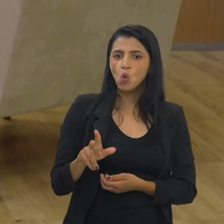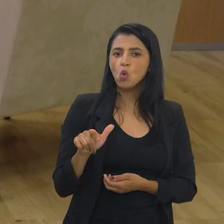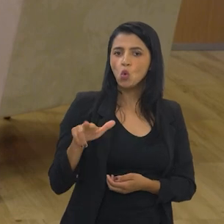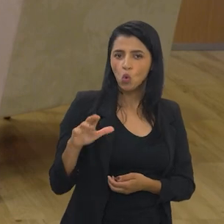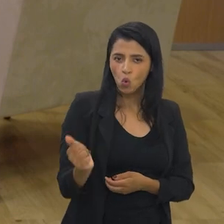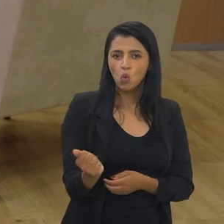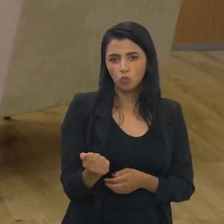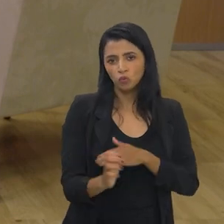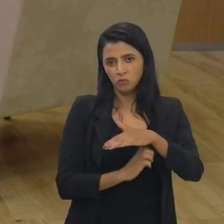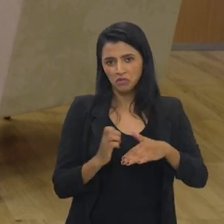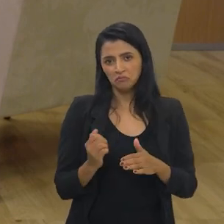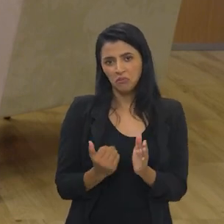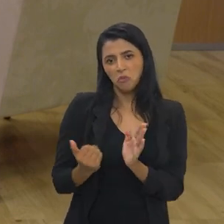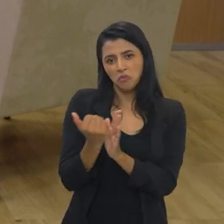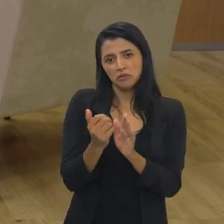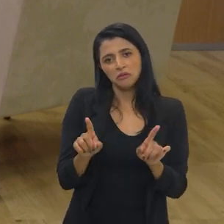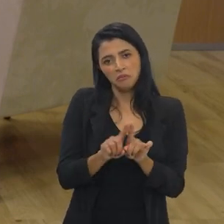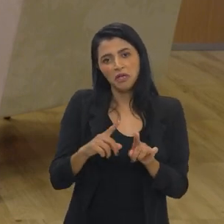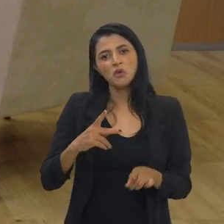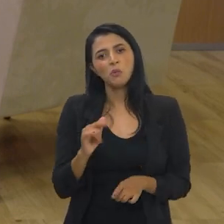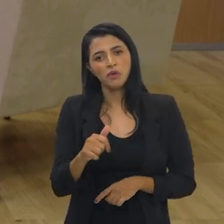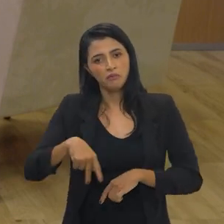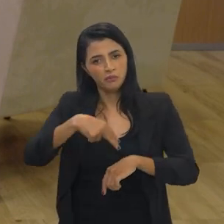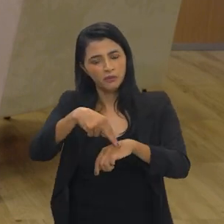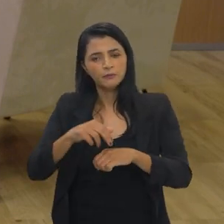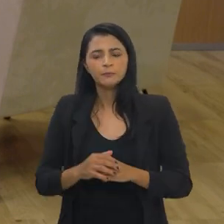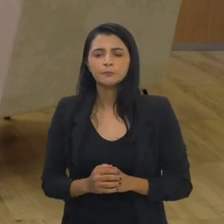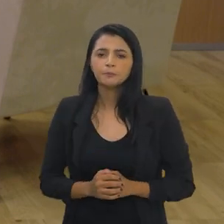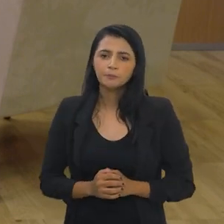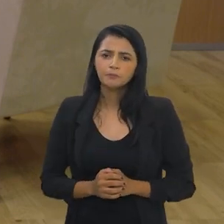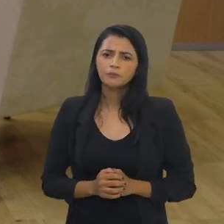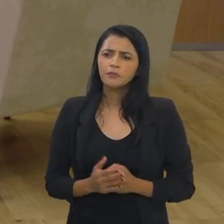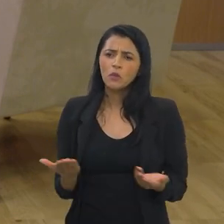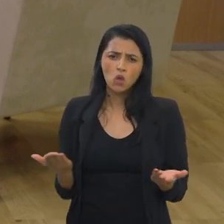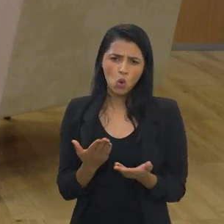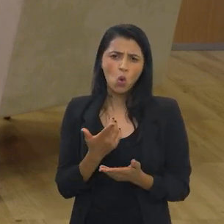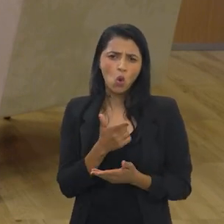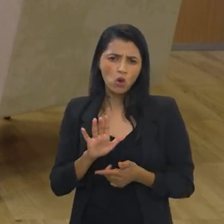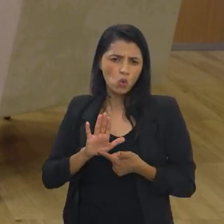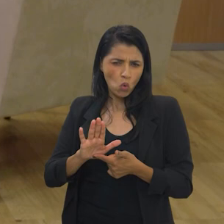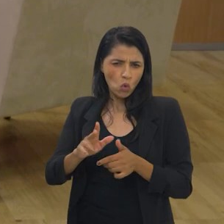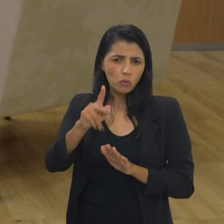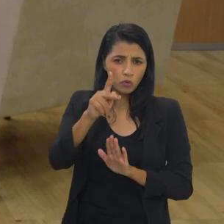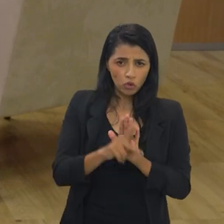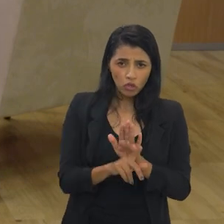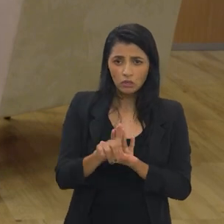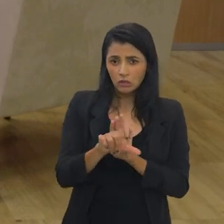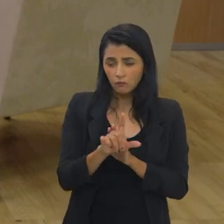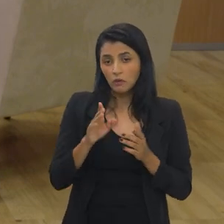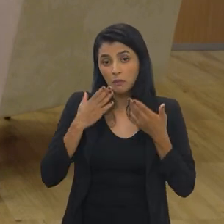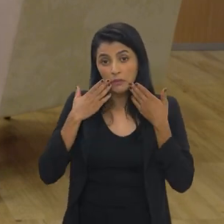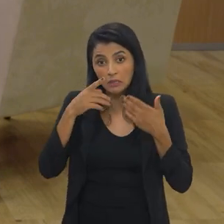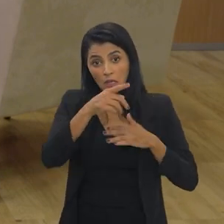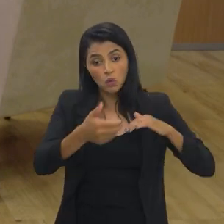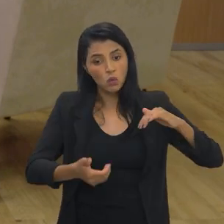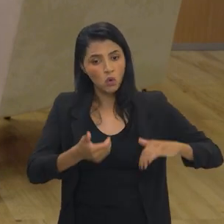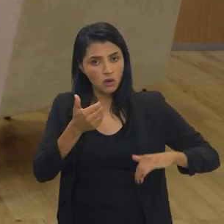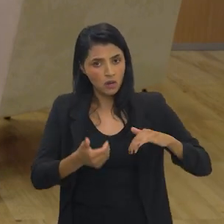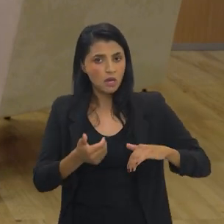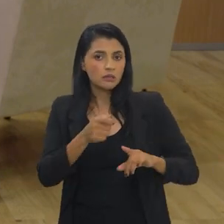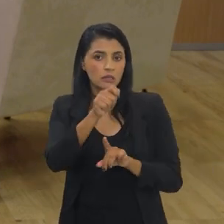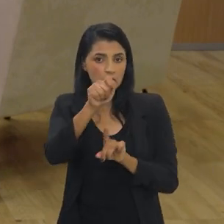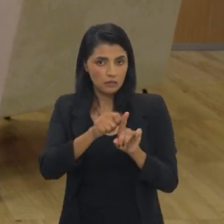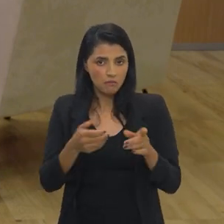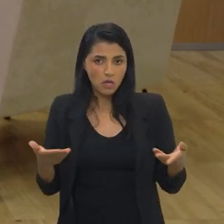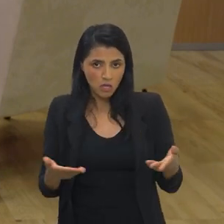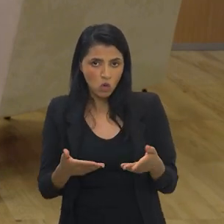o lucro do empresário e o aumento PIB da Nação eu queria agora trazer um outro projeto de lei que foi apresentado também